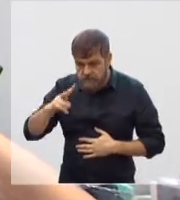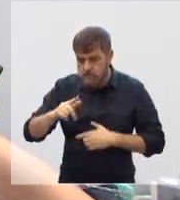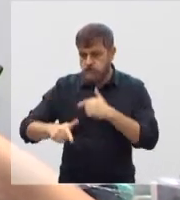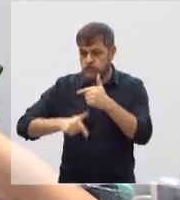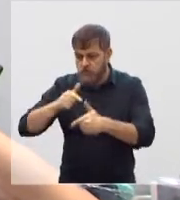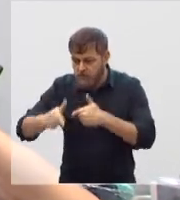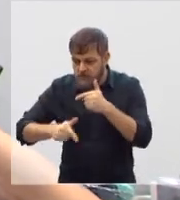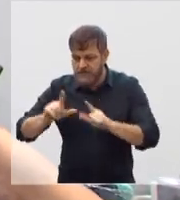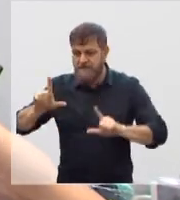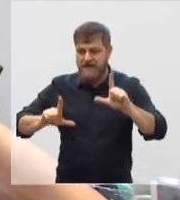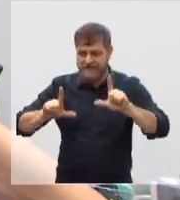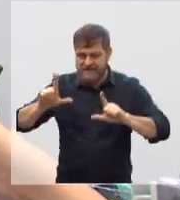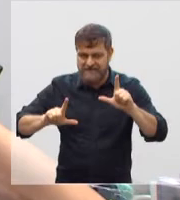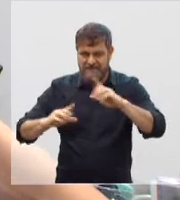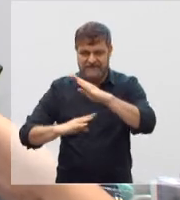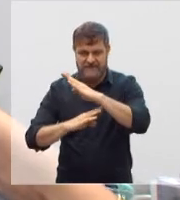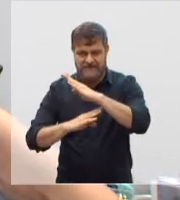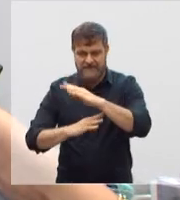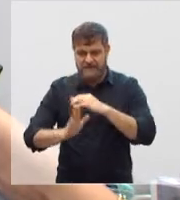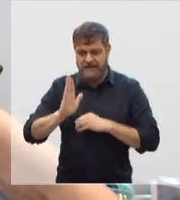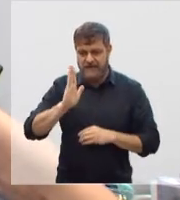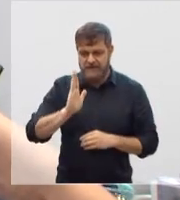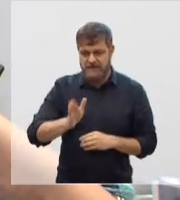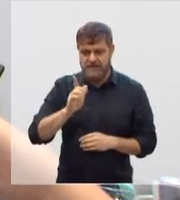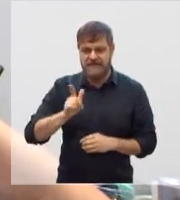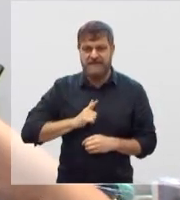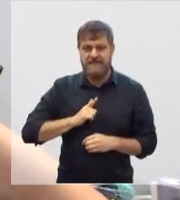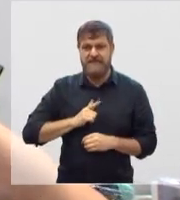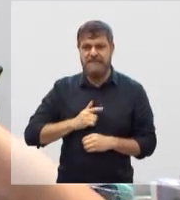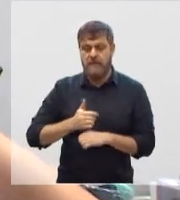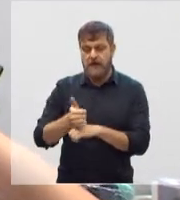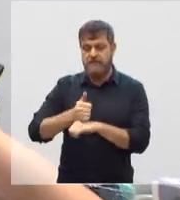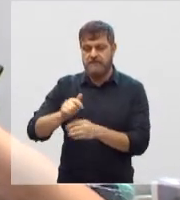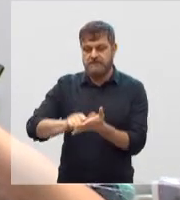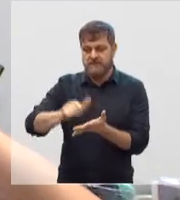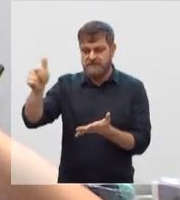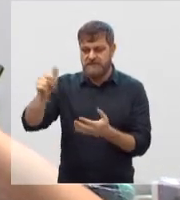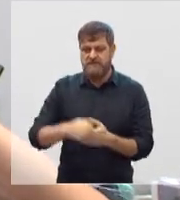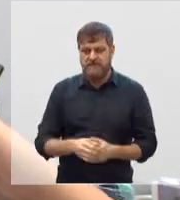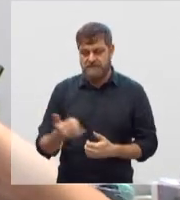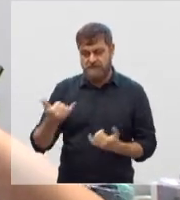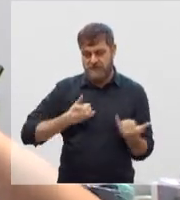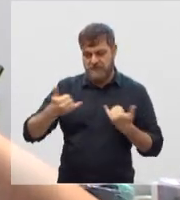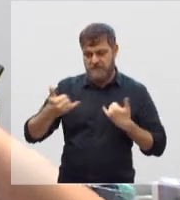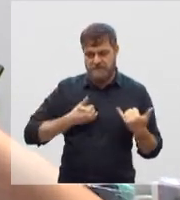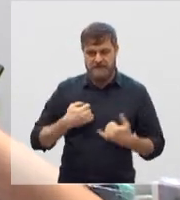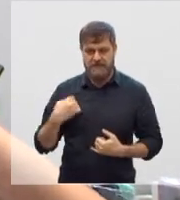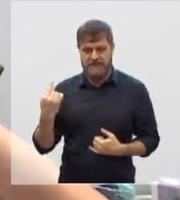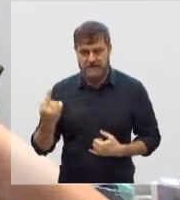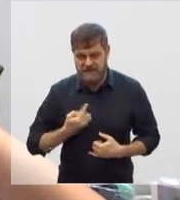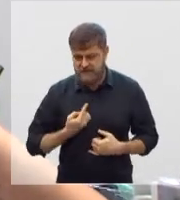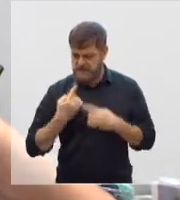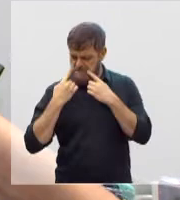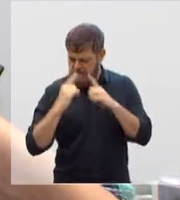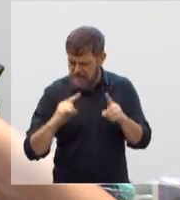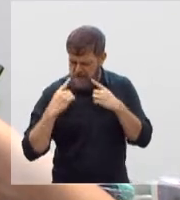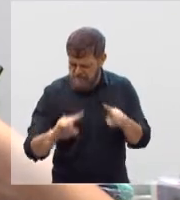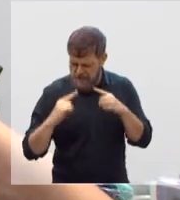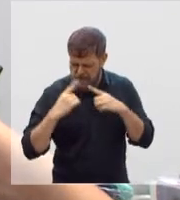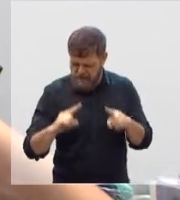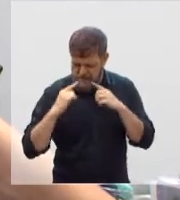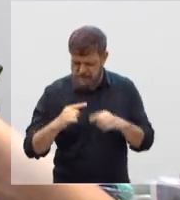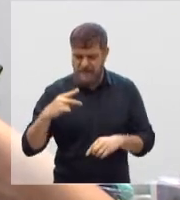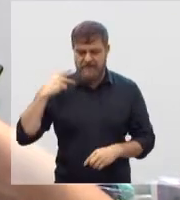a imprensa. Eu já até ouvi uma vez uma jornalista fez o seguinte comentário, falei, engraçado, a gente